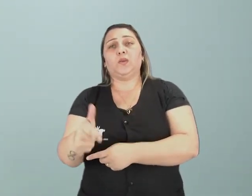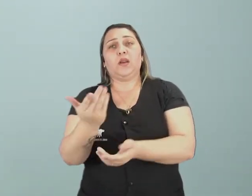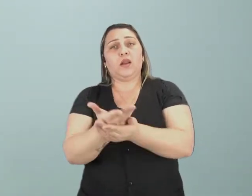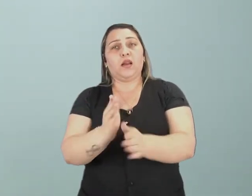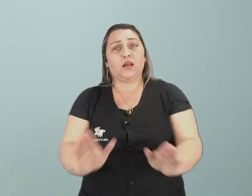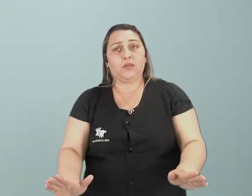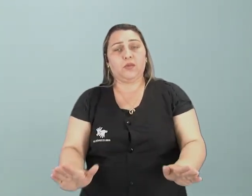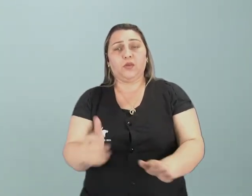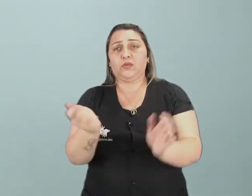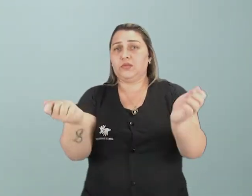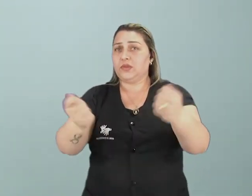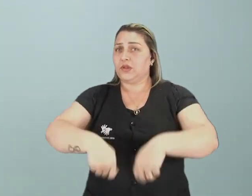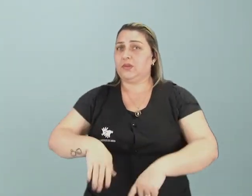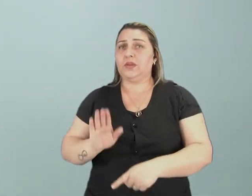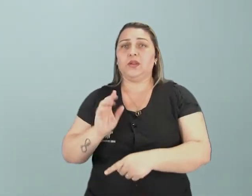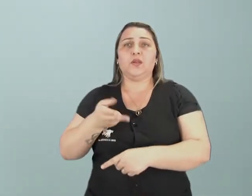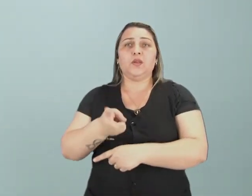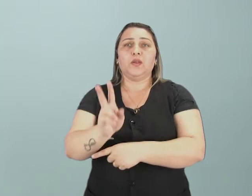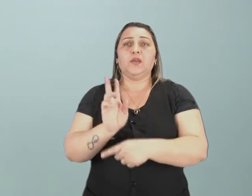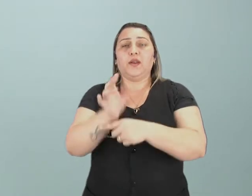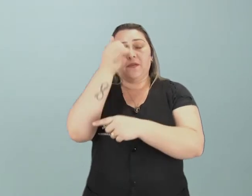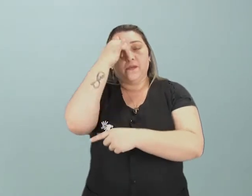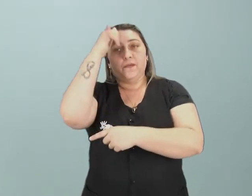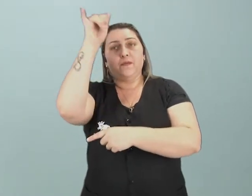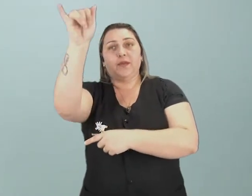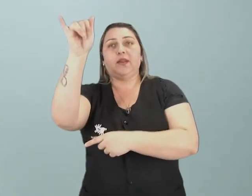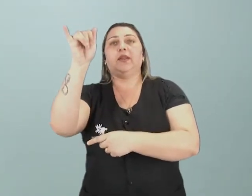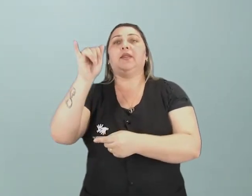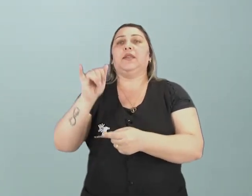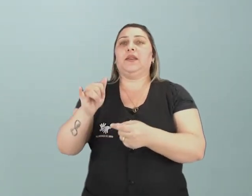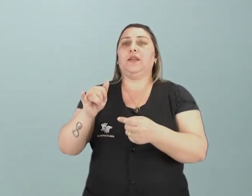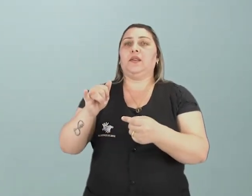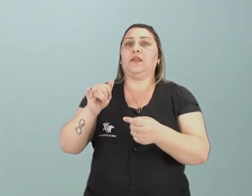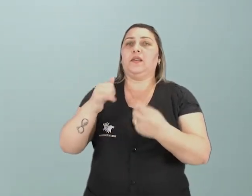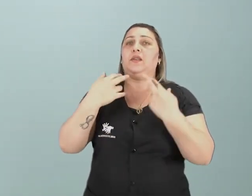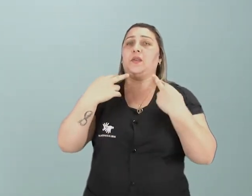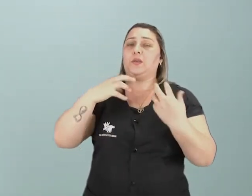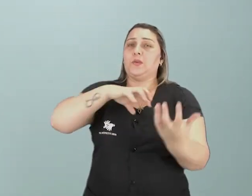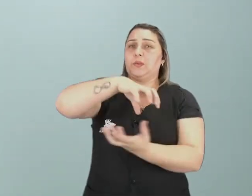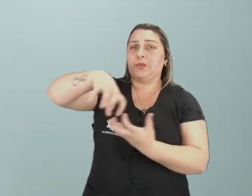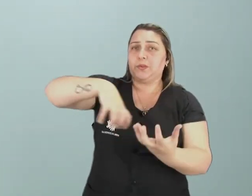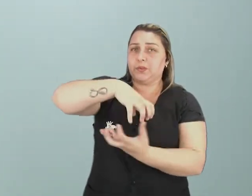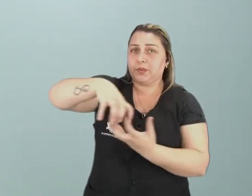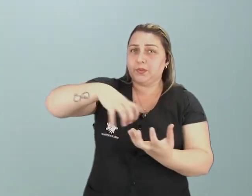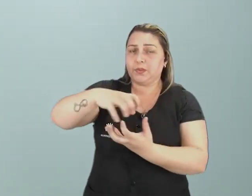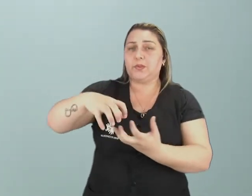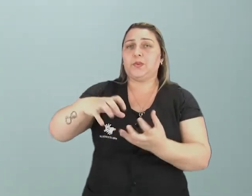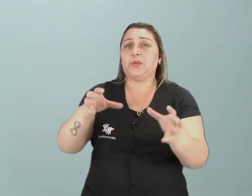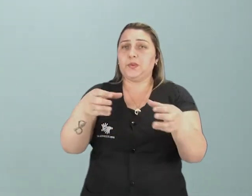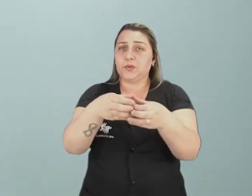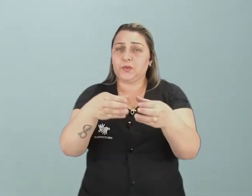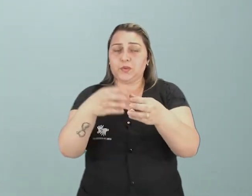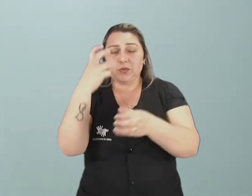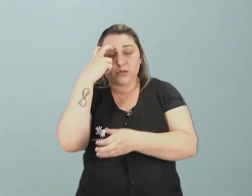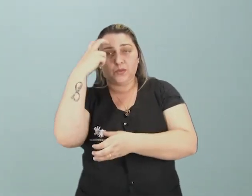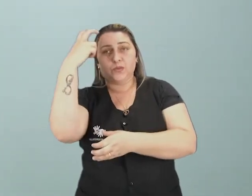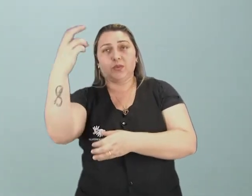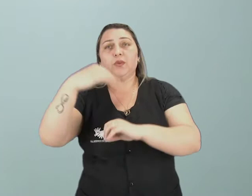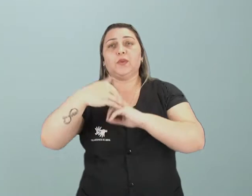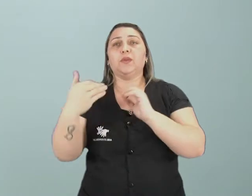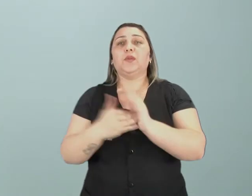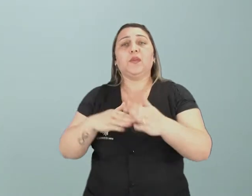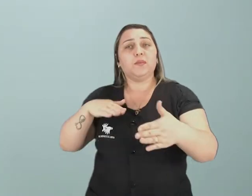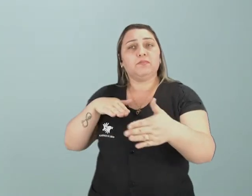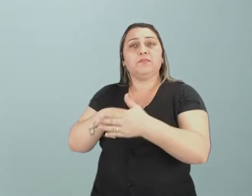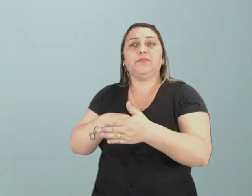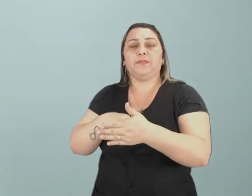mais, não tem como você evitar uma revolta, uma rebelião, um levante de um grupo cultural. Tudo isso vai